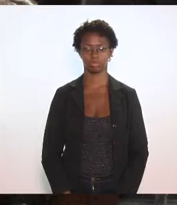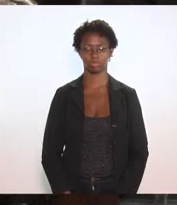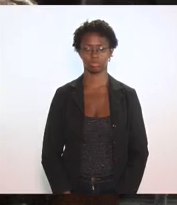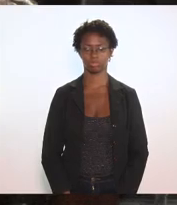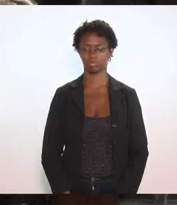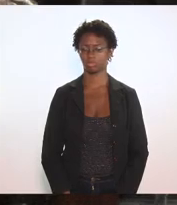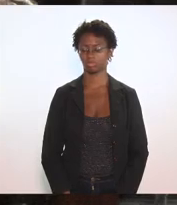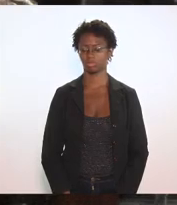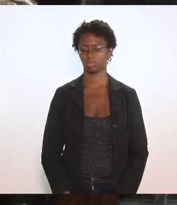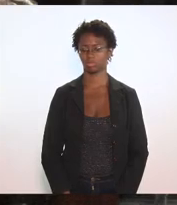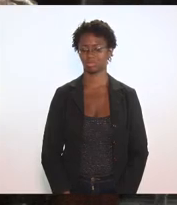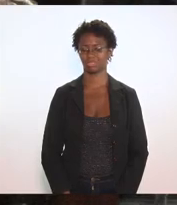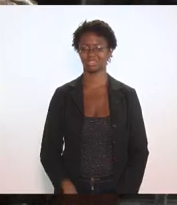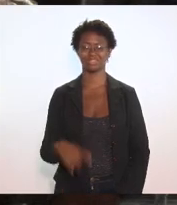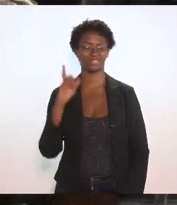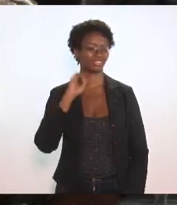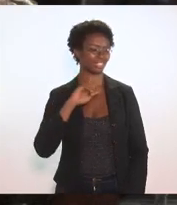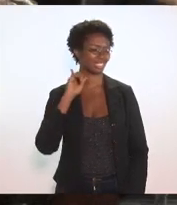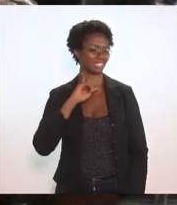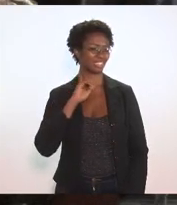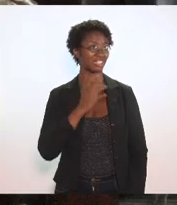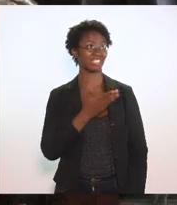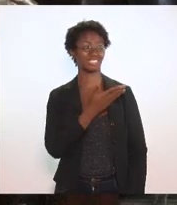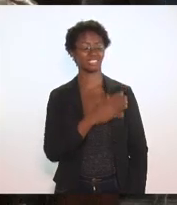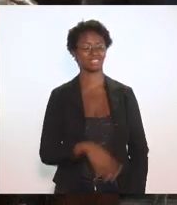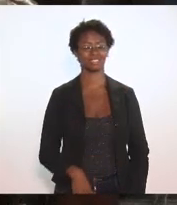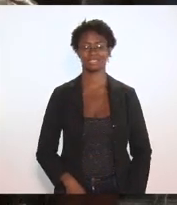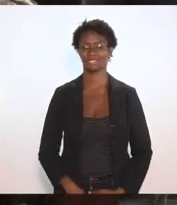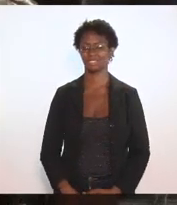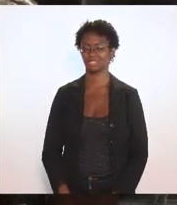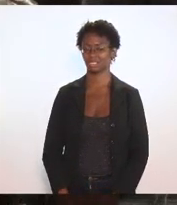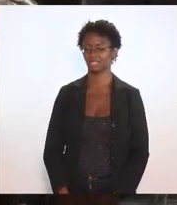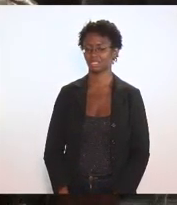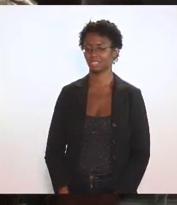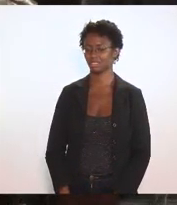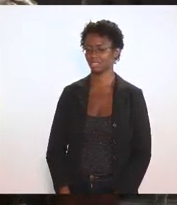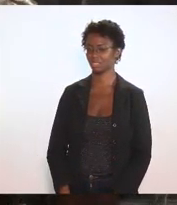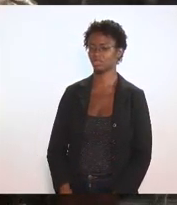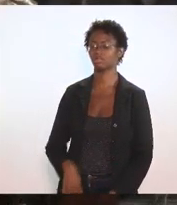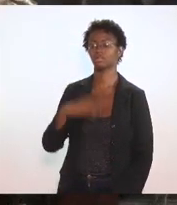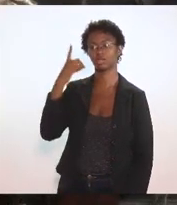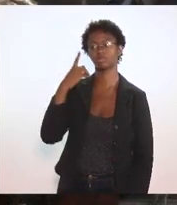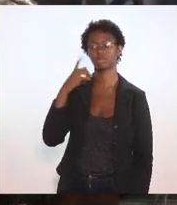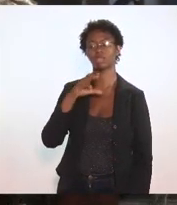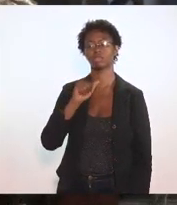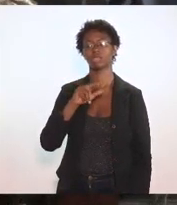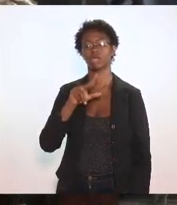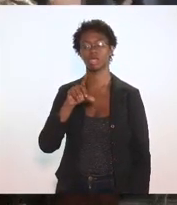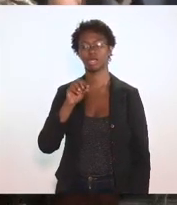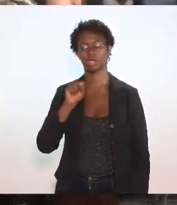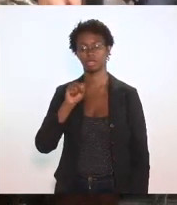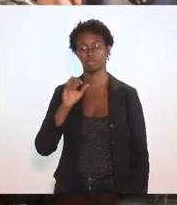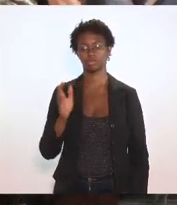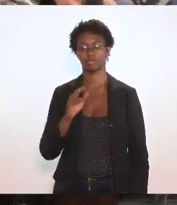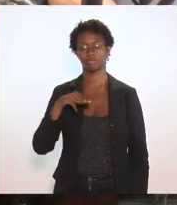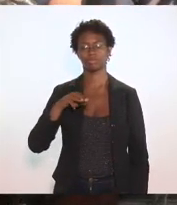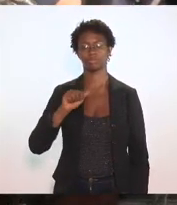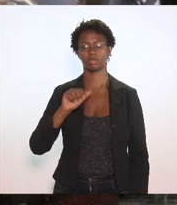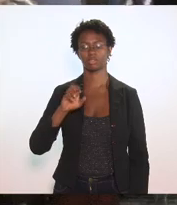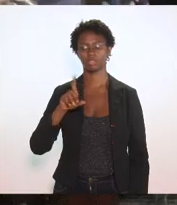Rubro Negra. Pela Comissão de Assuntos Municipais, deputado Carlos Macedo.